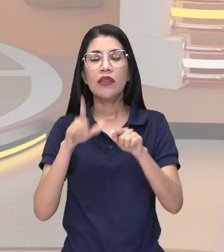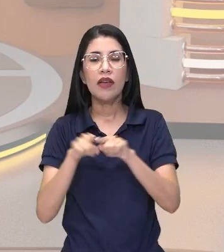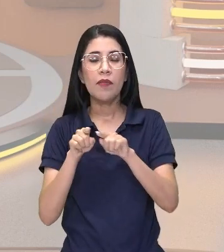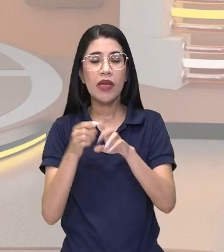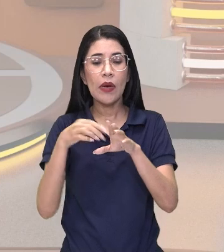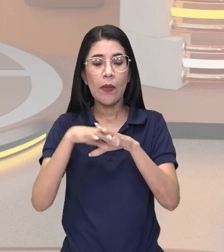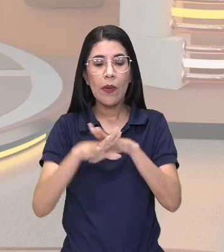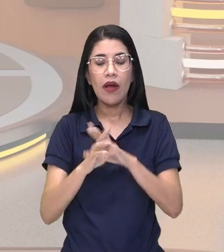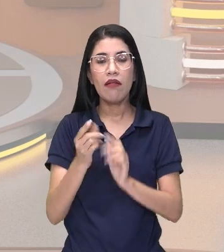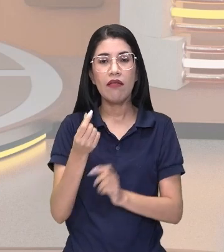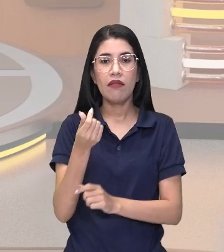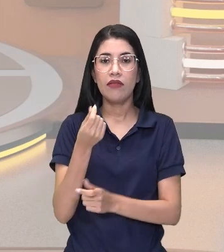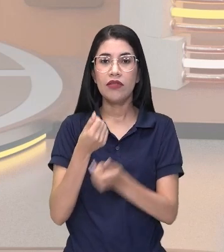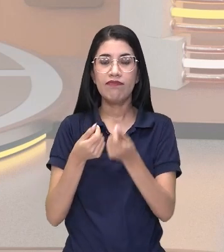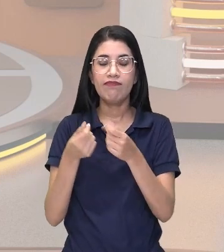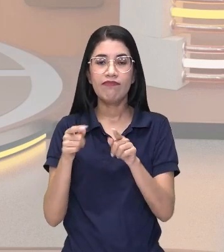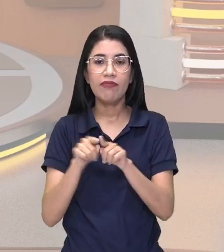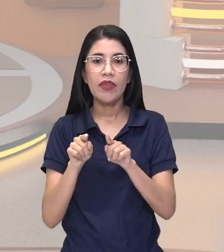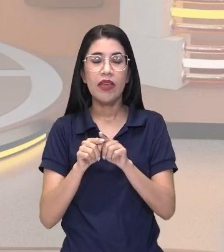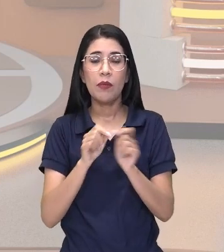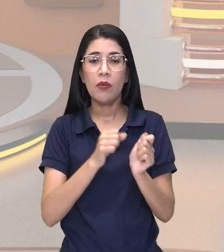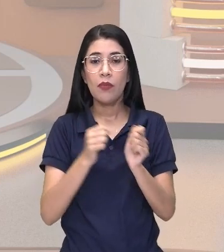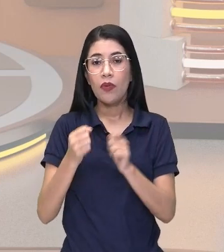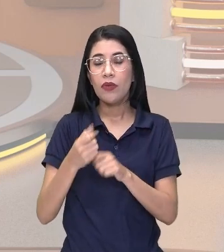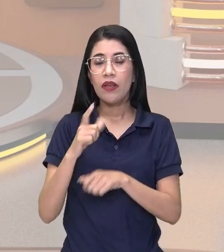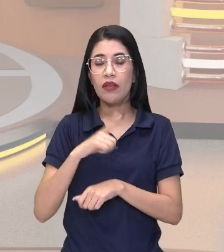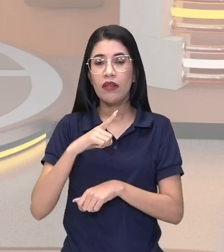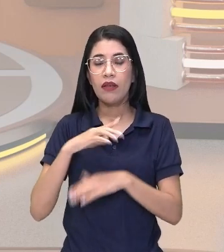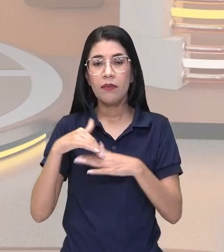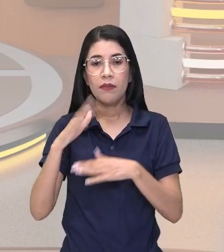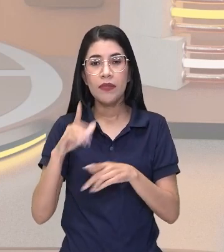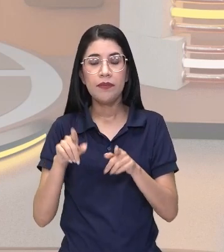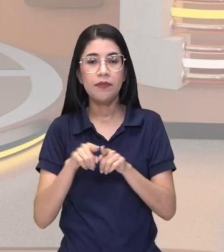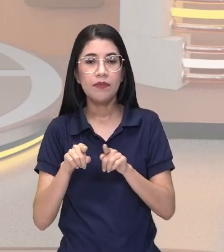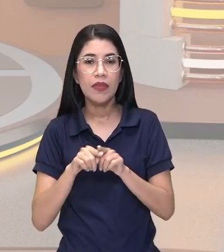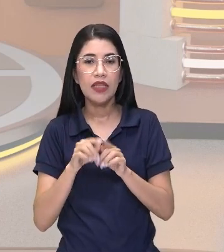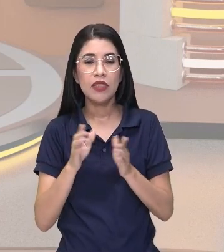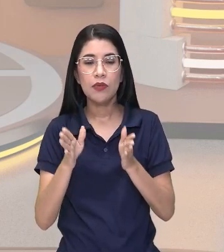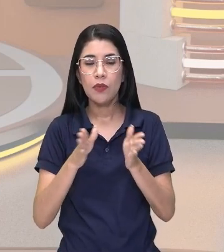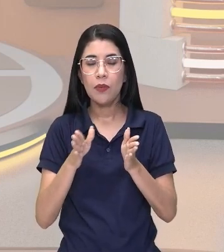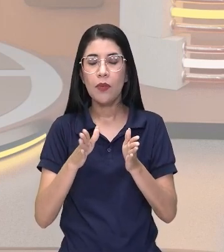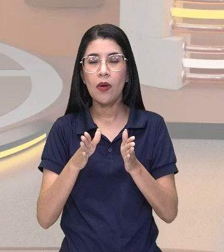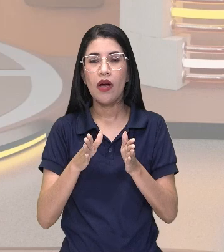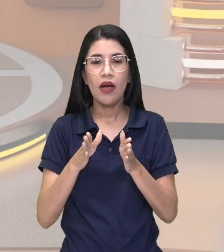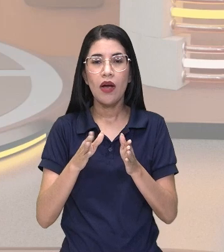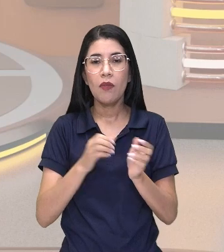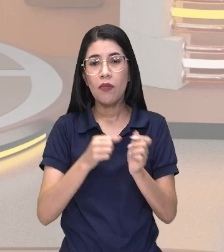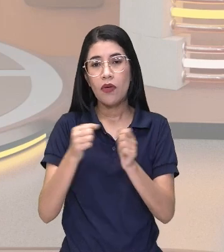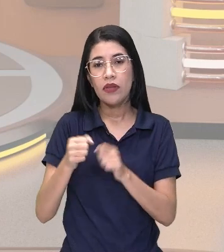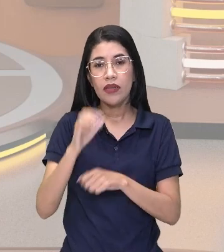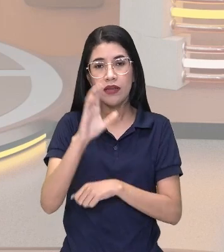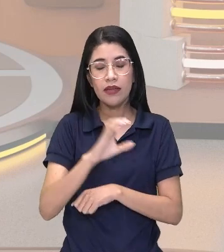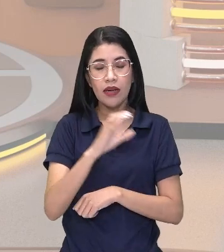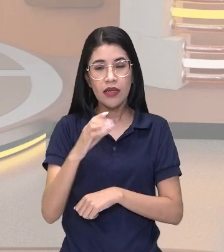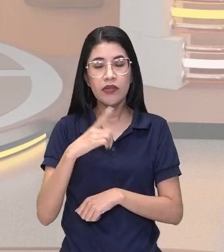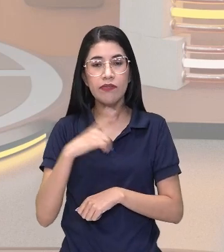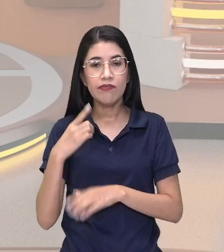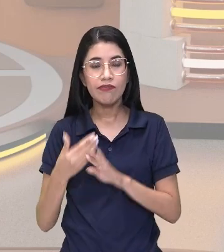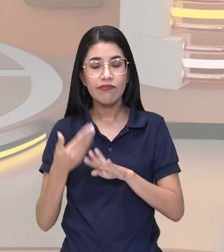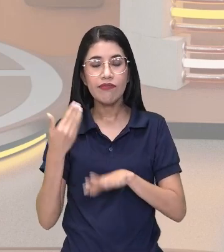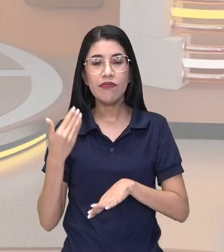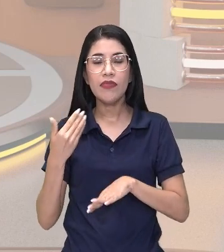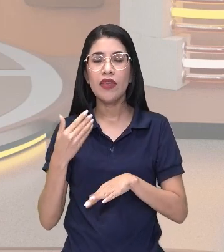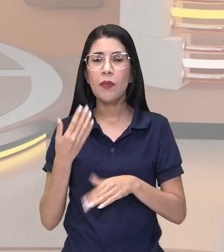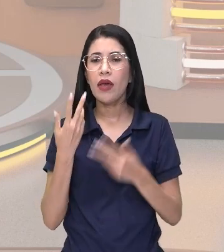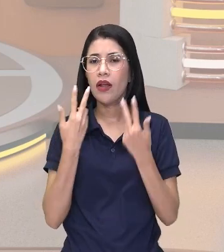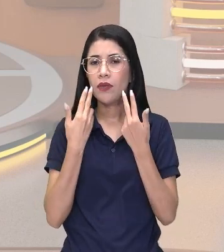para acumular ainda mais poder durante aquele poder temporal que a igreja tinha. Ele era muito comum naquela